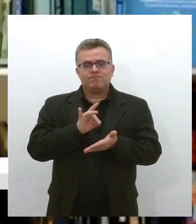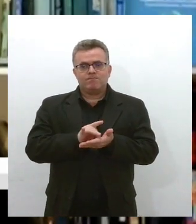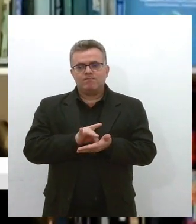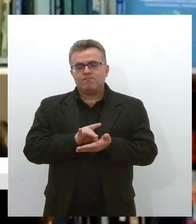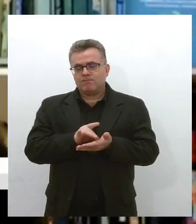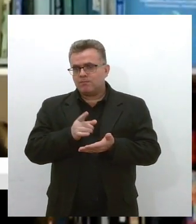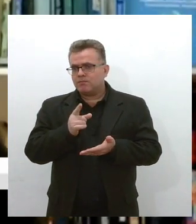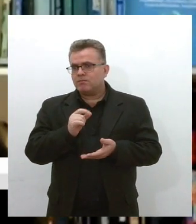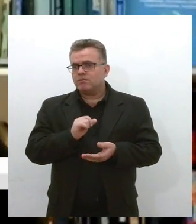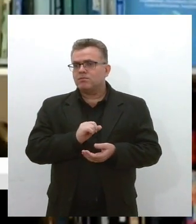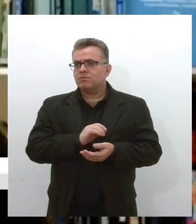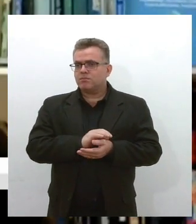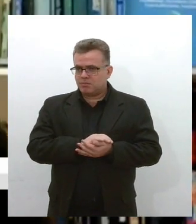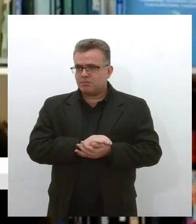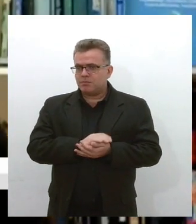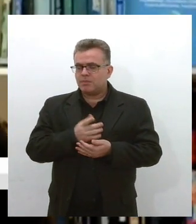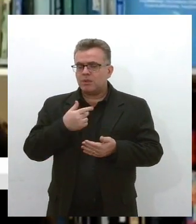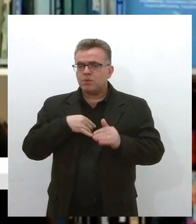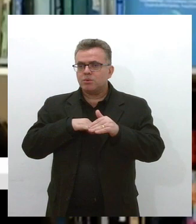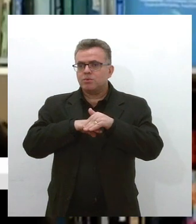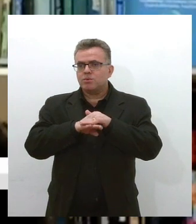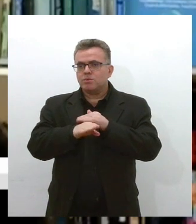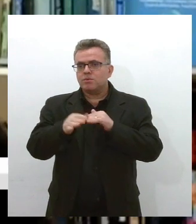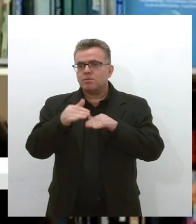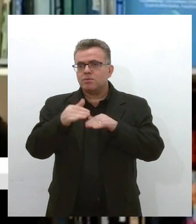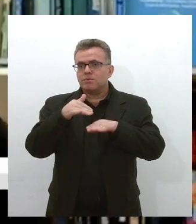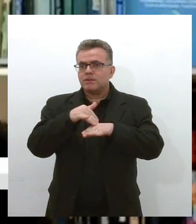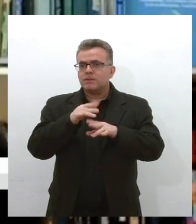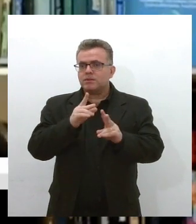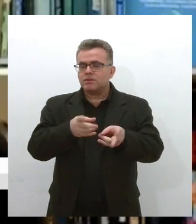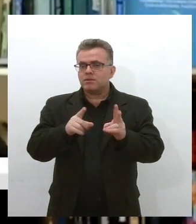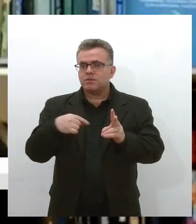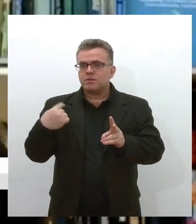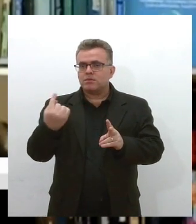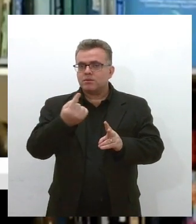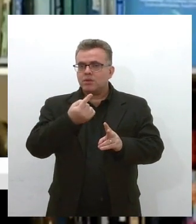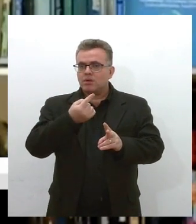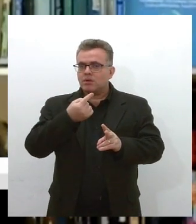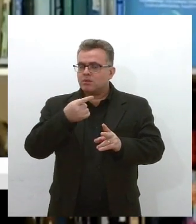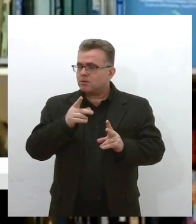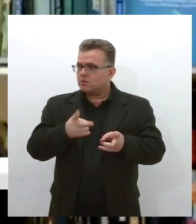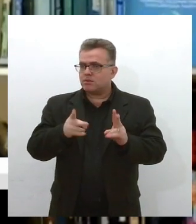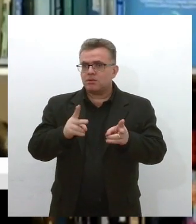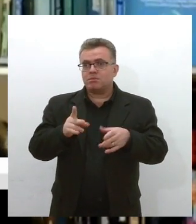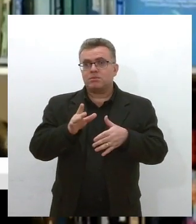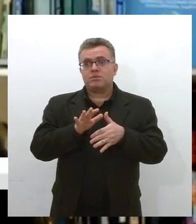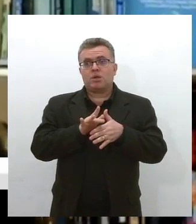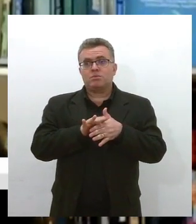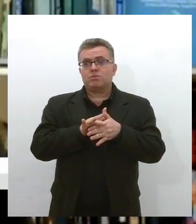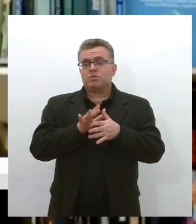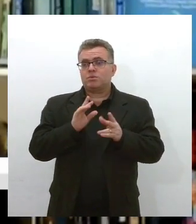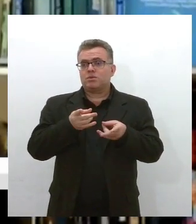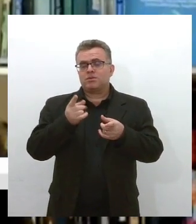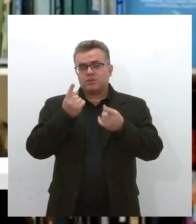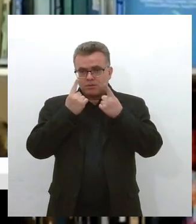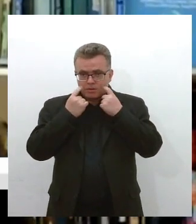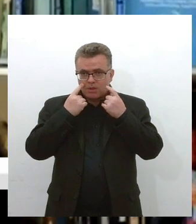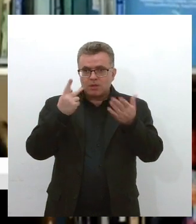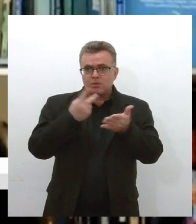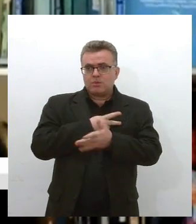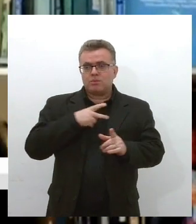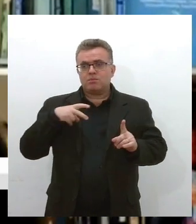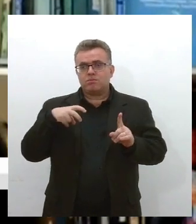Mas eu costumo dizer que nós somos todos doentes terminais, né? Uma hora a gente vai morrer, então, seja por um acidente, seja por um adoecimento, seja